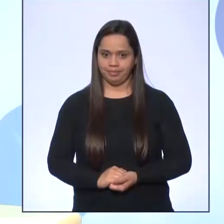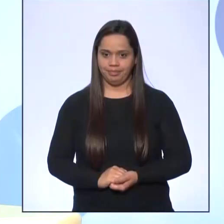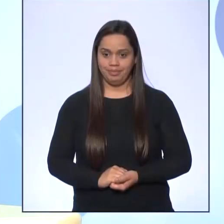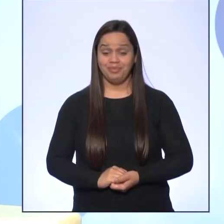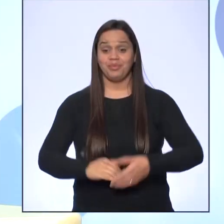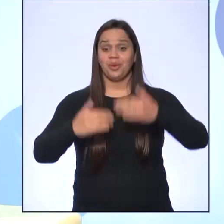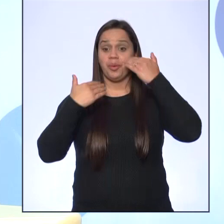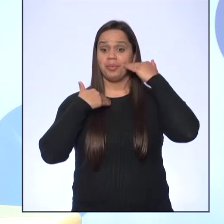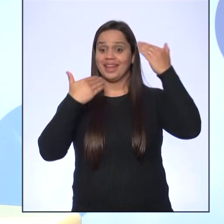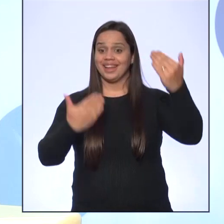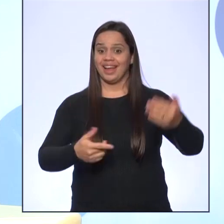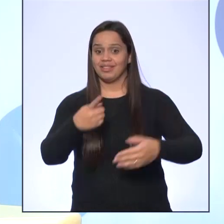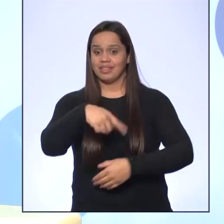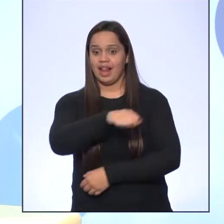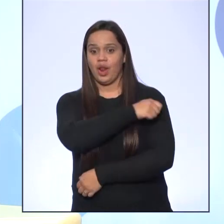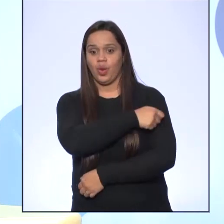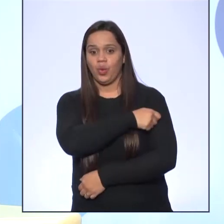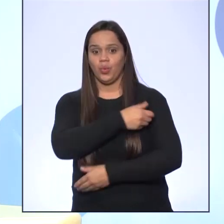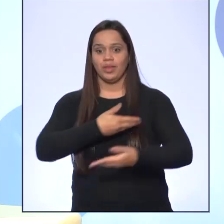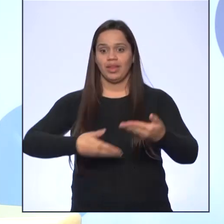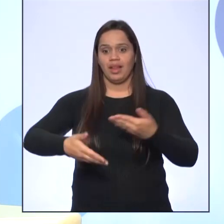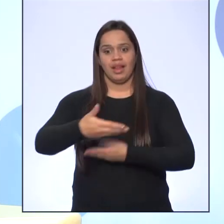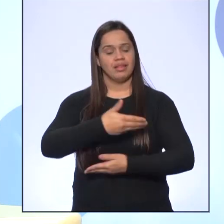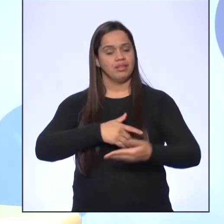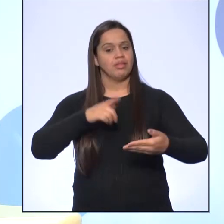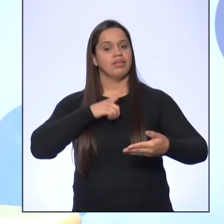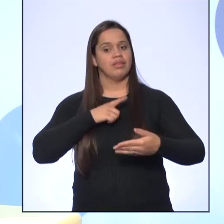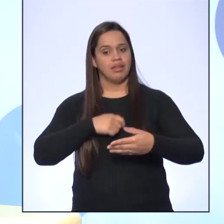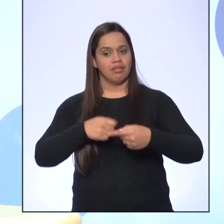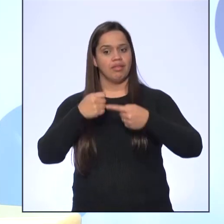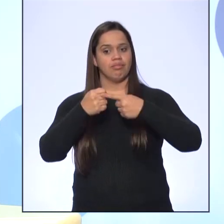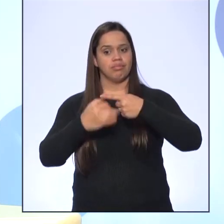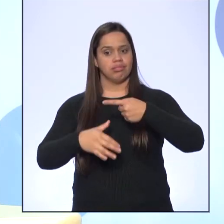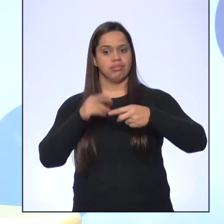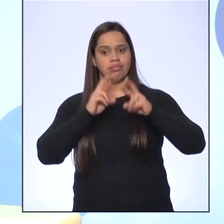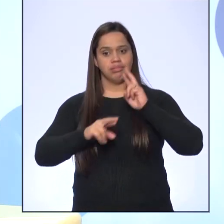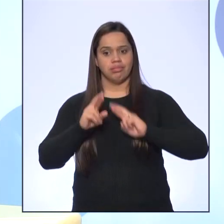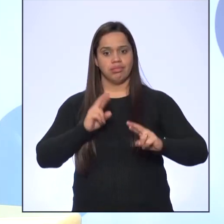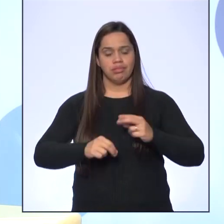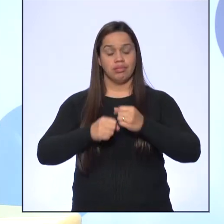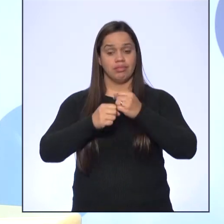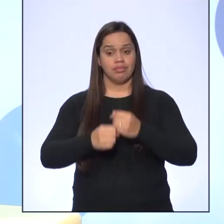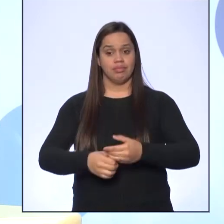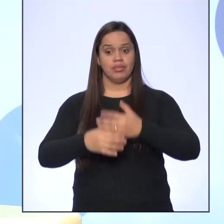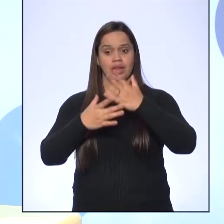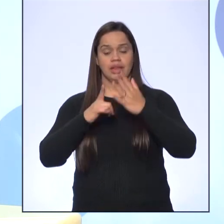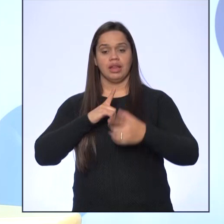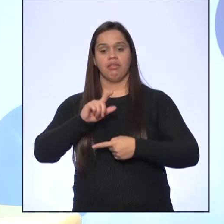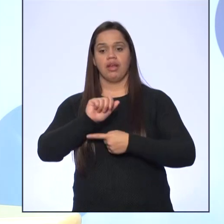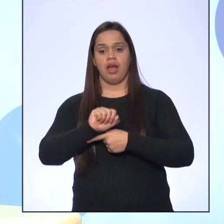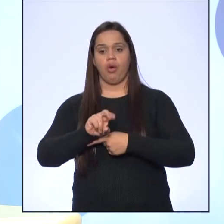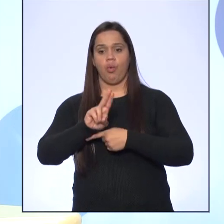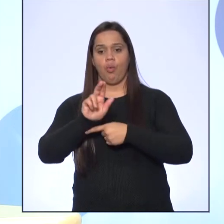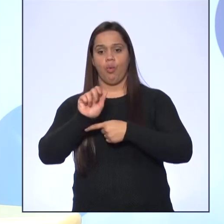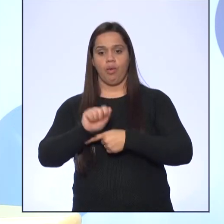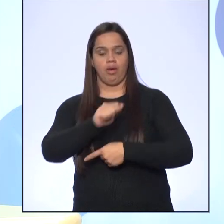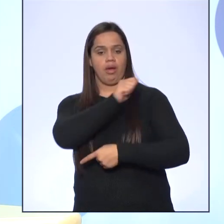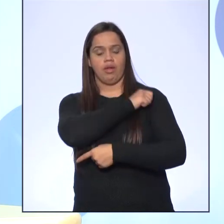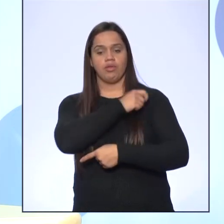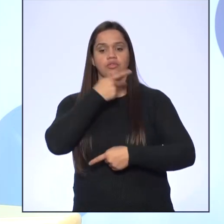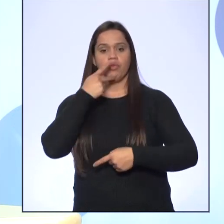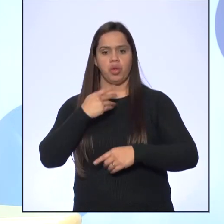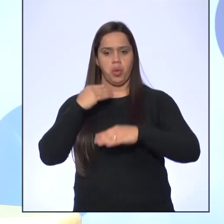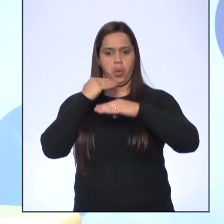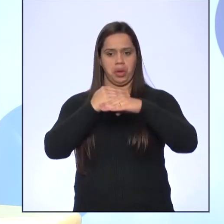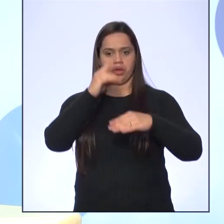Obrigada, alunos, pela interação. Tivemos muitas interações interessantes, professora Paula. Temos, por exemplo, Cauã, igualdade de